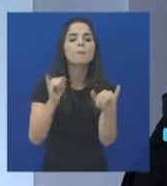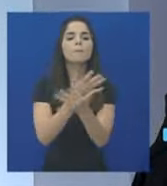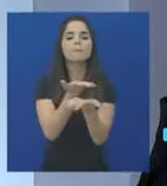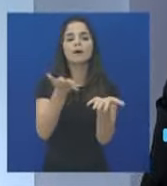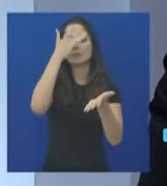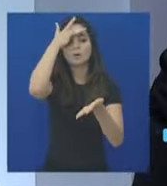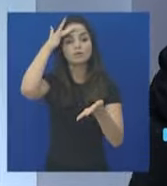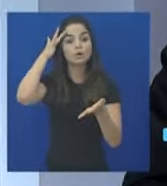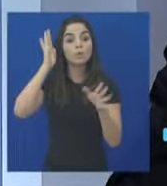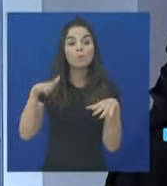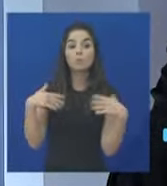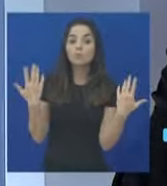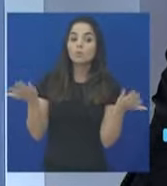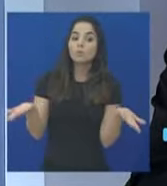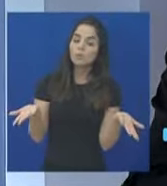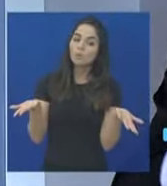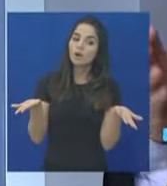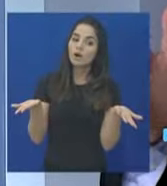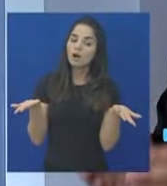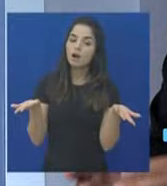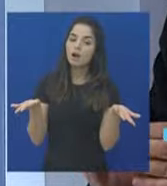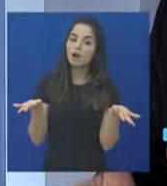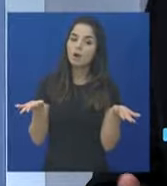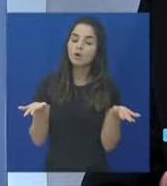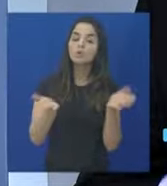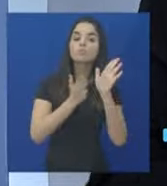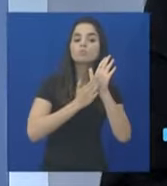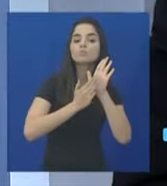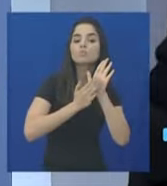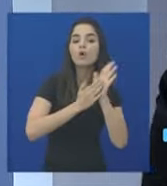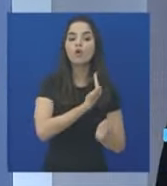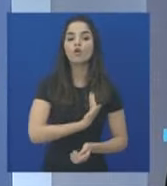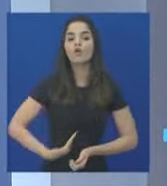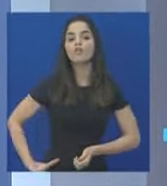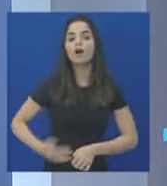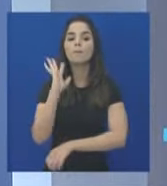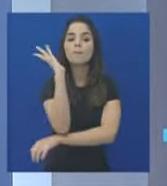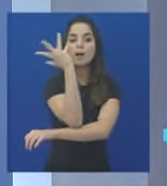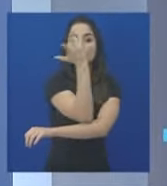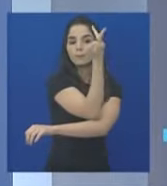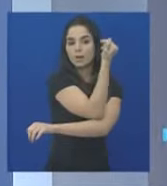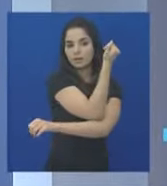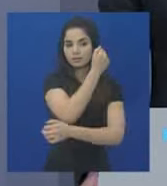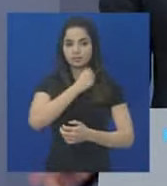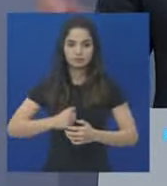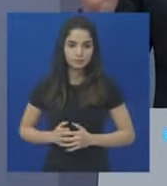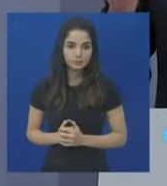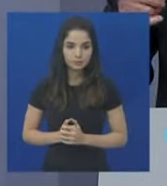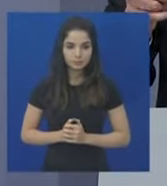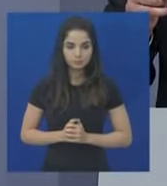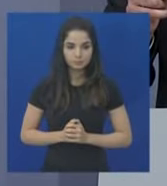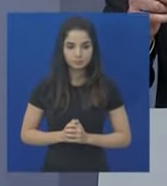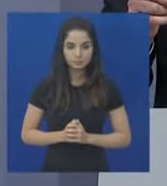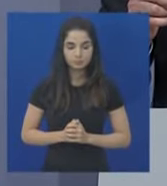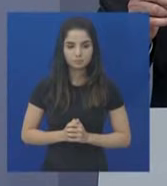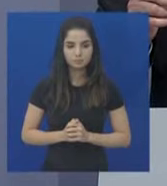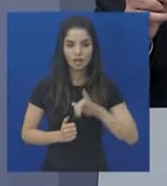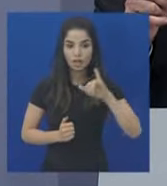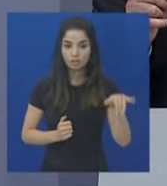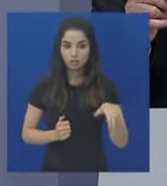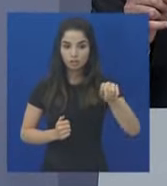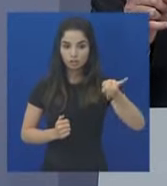qual é o seu programa de governo em relação ao meio ambiente. Ok. Candidato